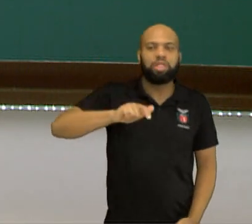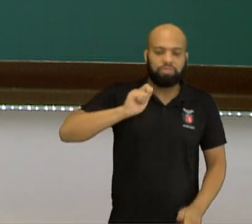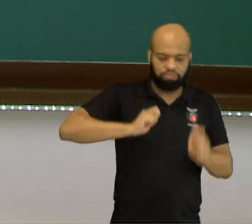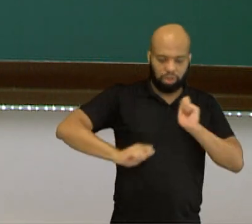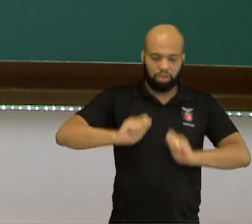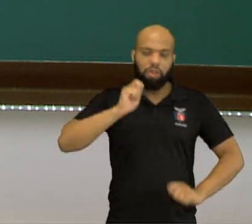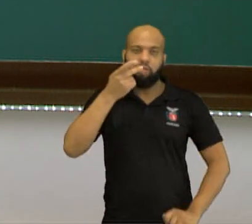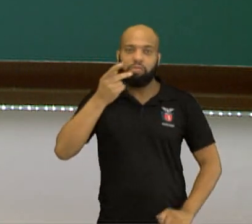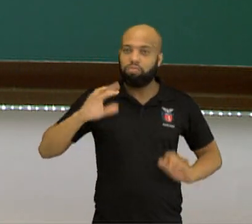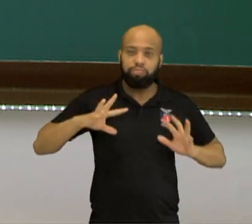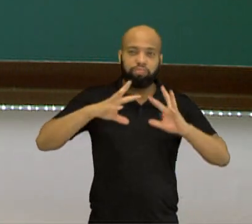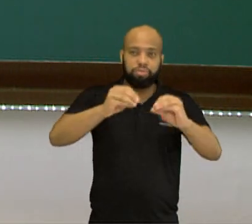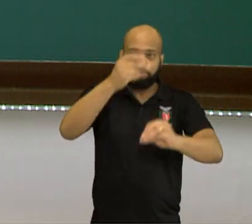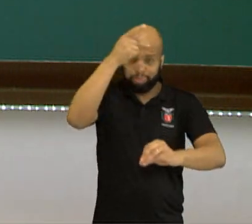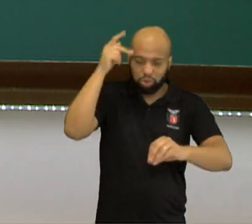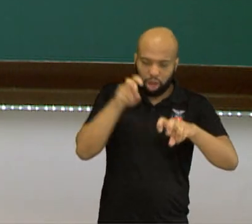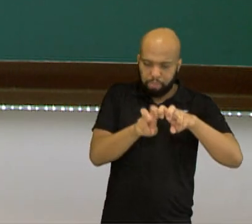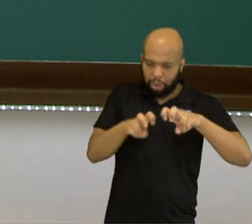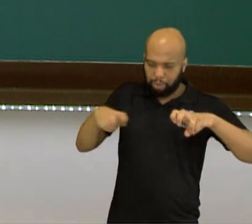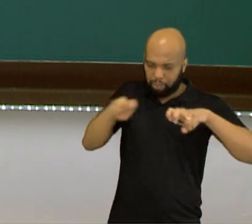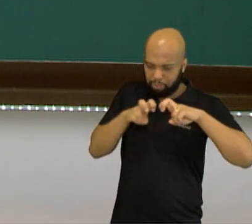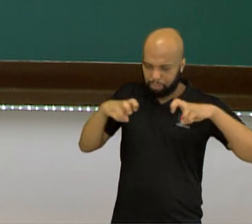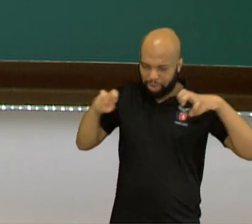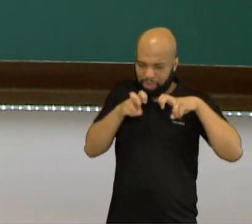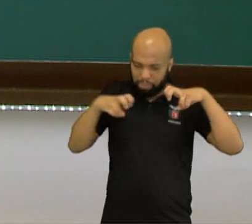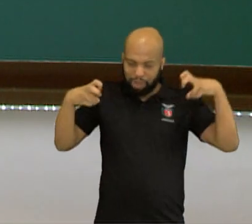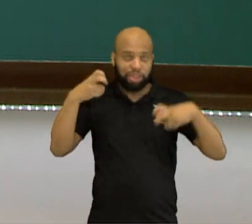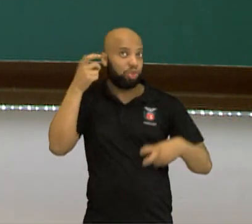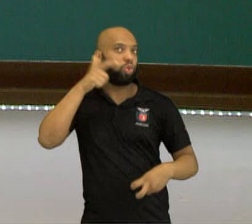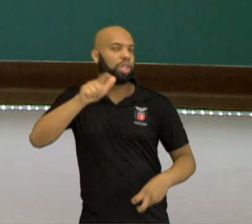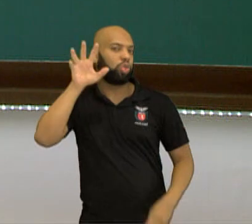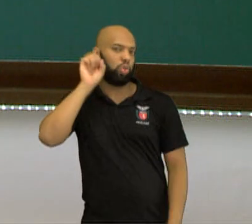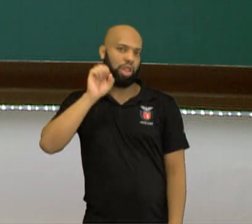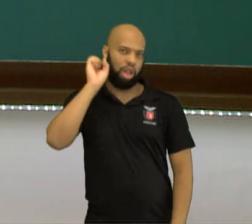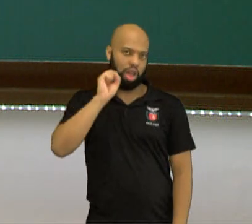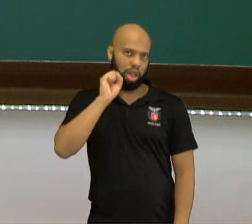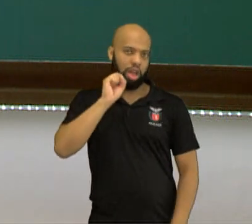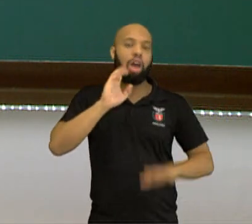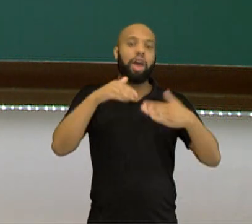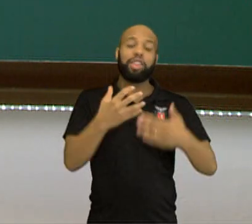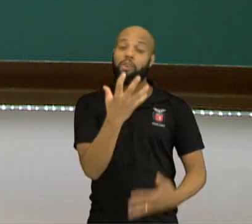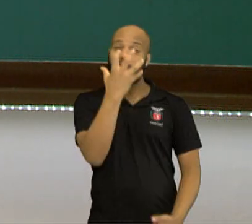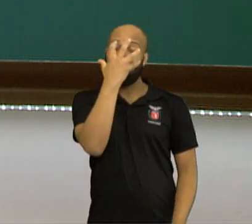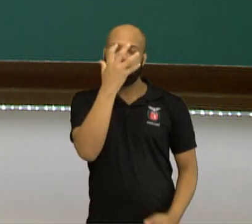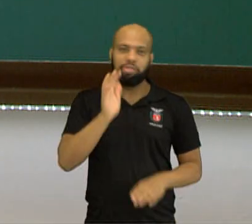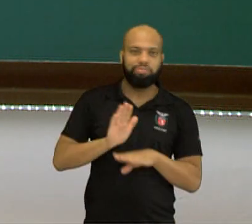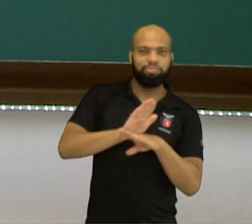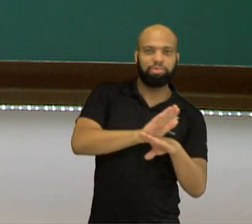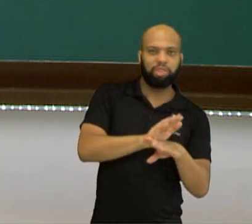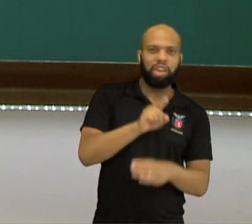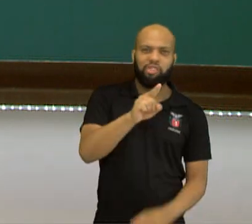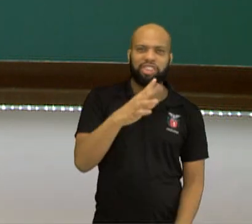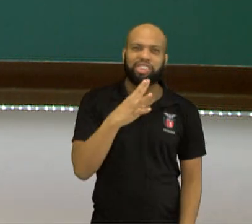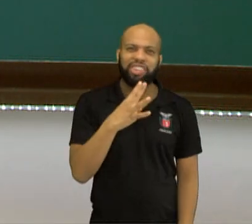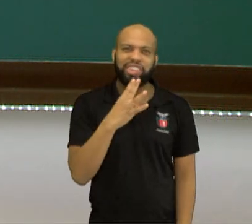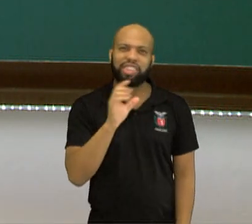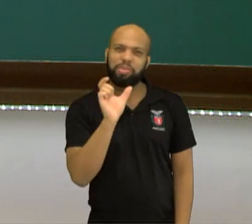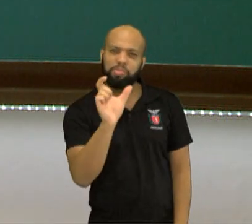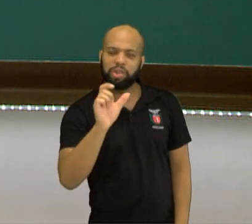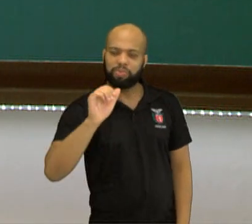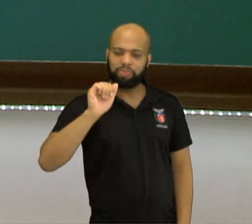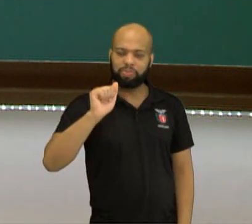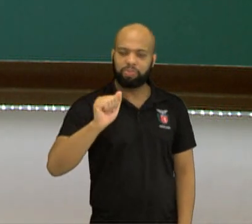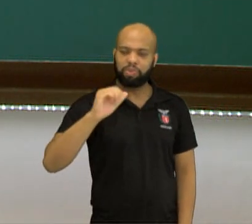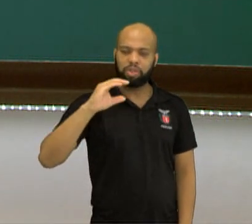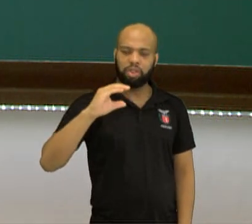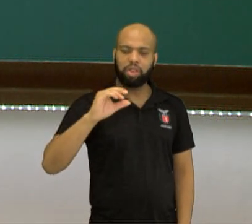dos teatros gregos, né? Da arena. Então, o que é acústica? Você sabe? Você se lembra de